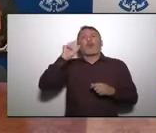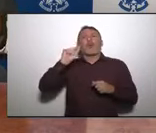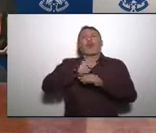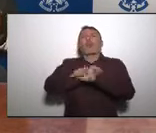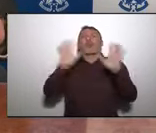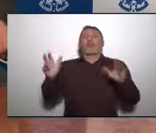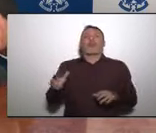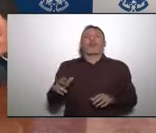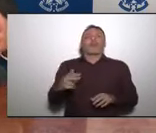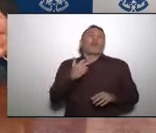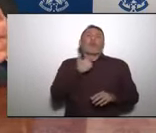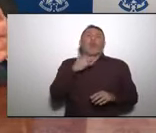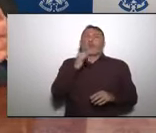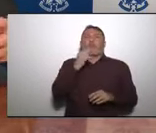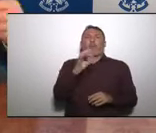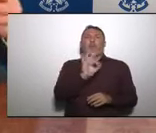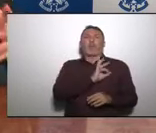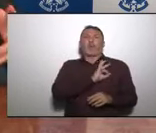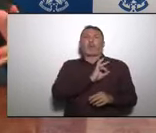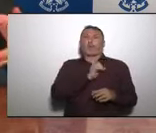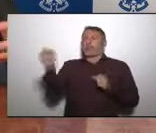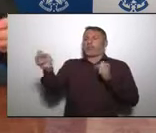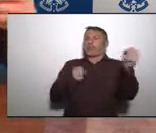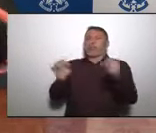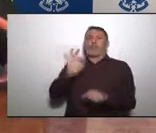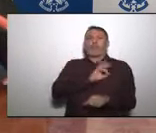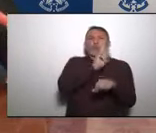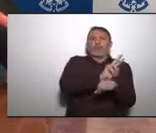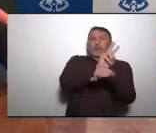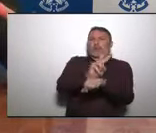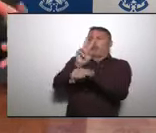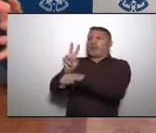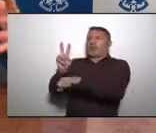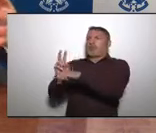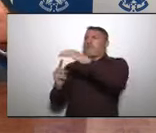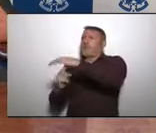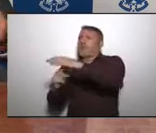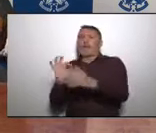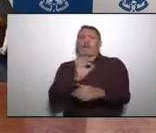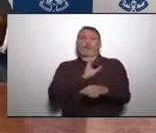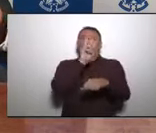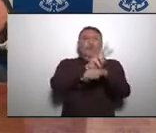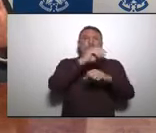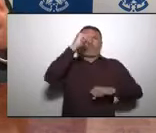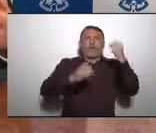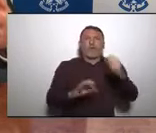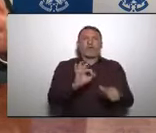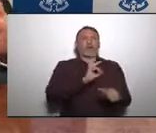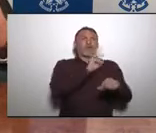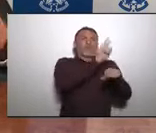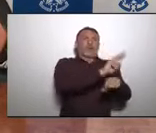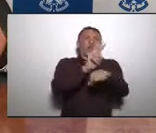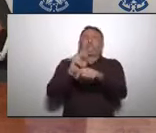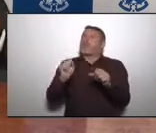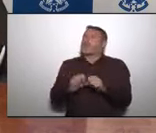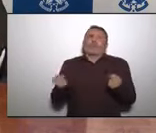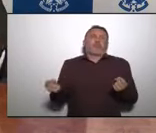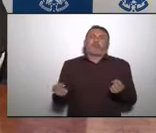a polícia em cada estabelecimento, ou em cada feira, ou em cada indústria, tá certo? A gente... precisa de que as